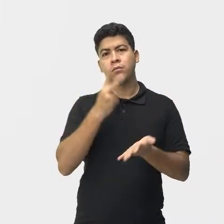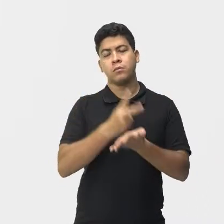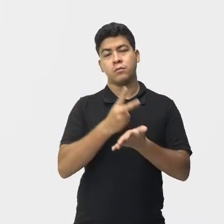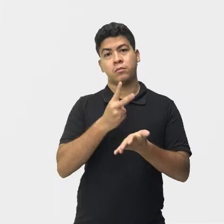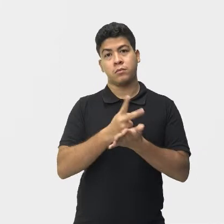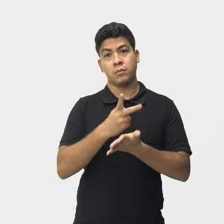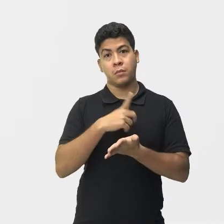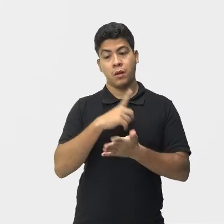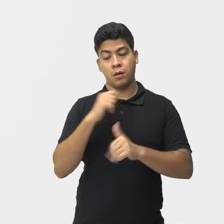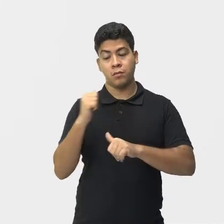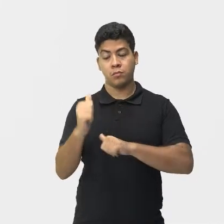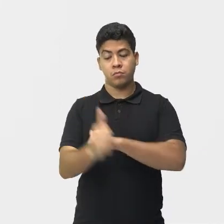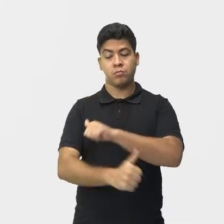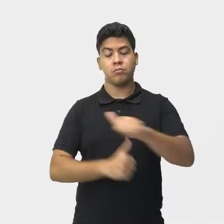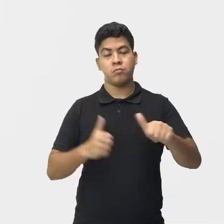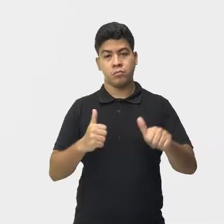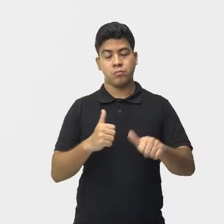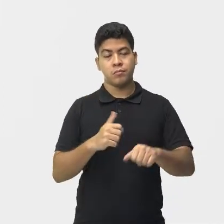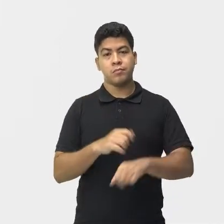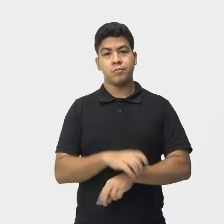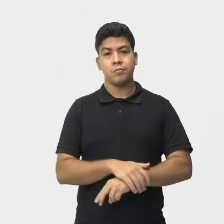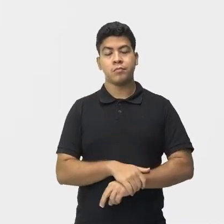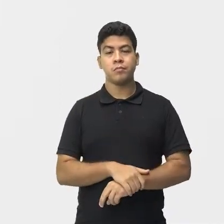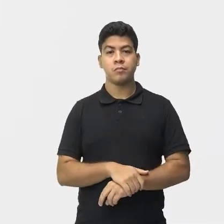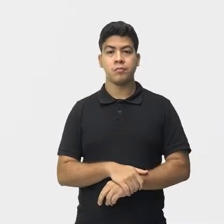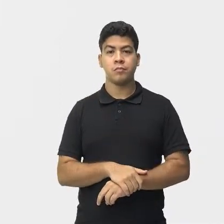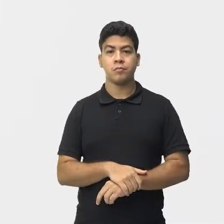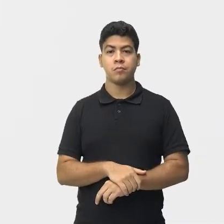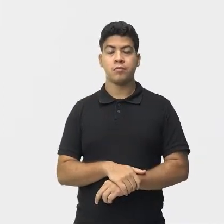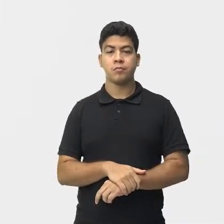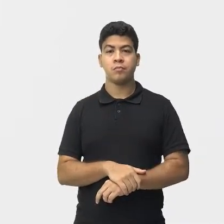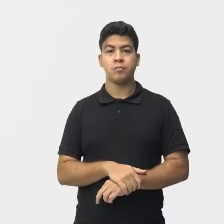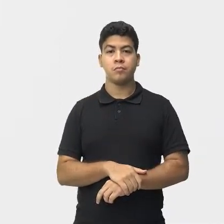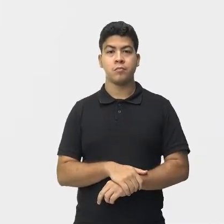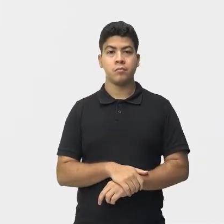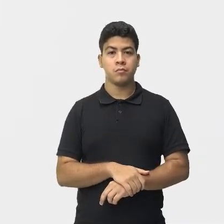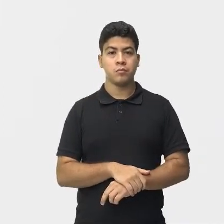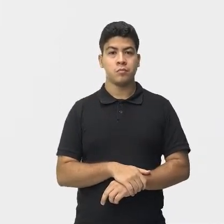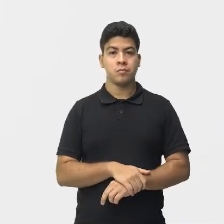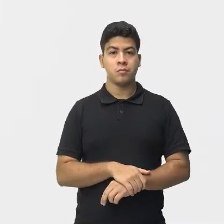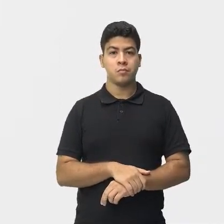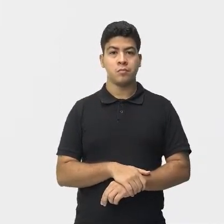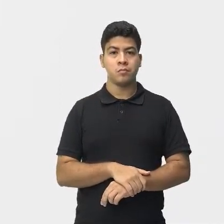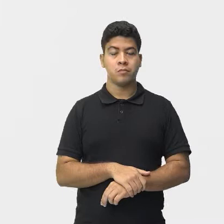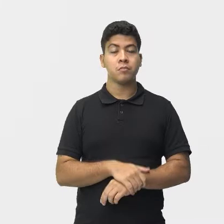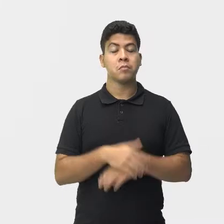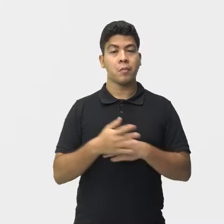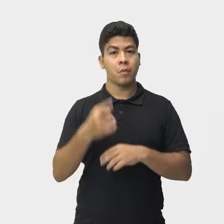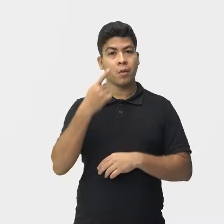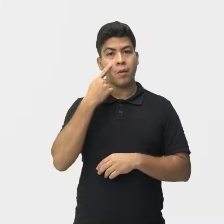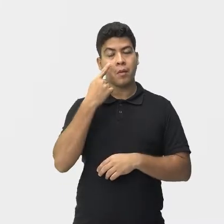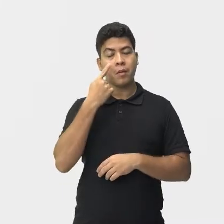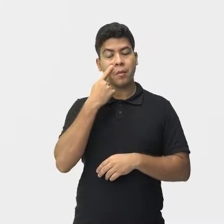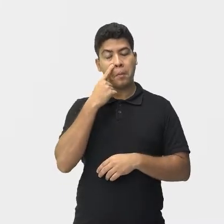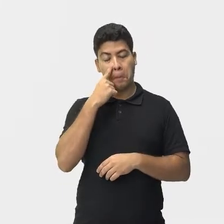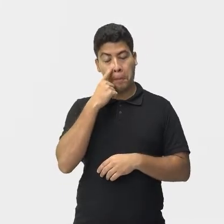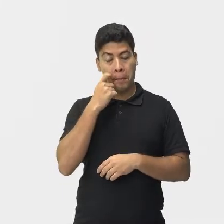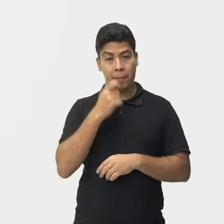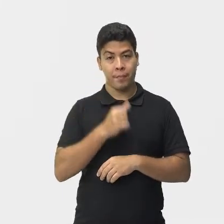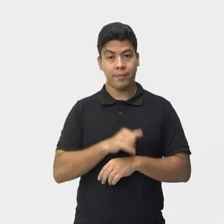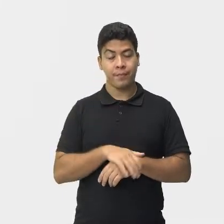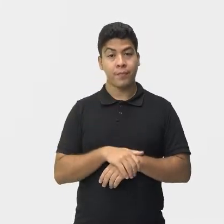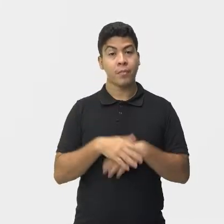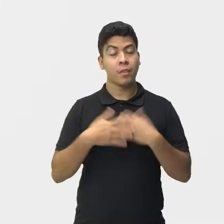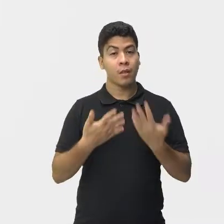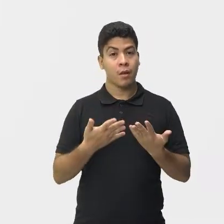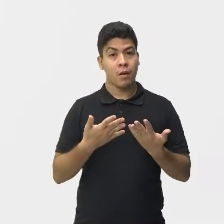representar transformações gasosas, né? Transformações que são termodinâmicas. Veja que,